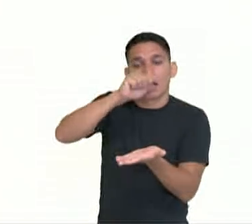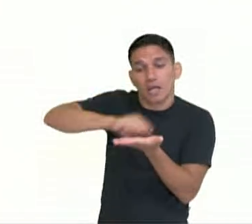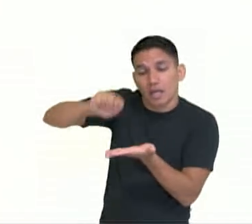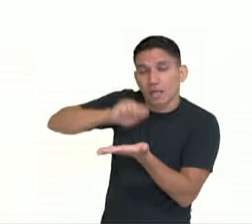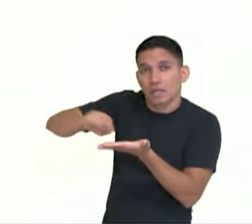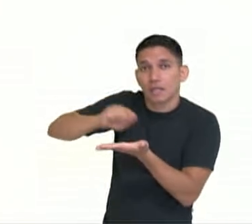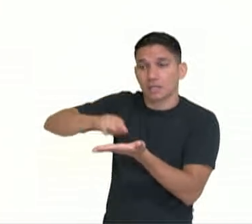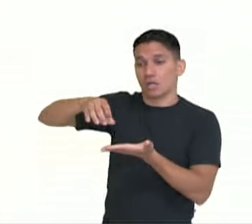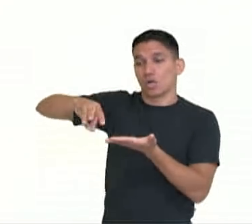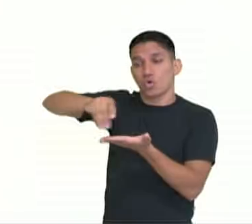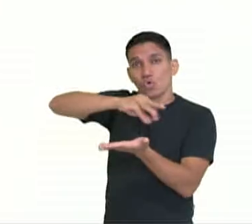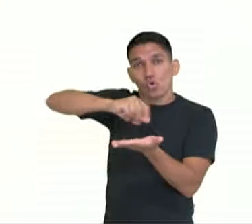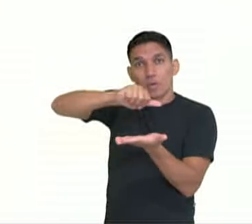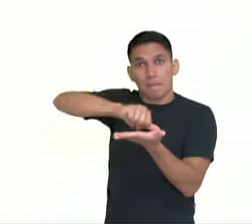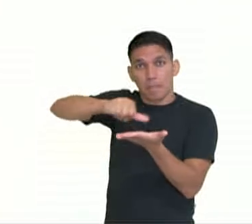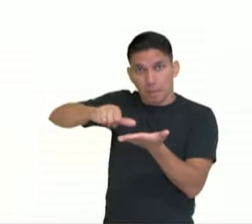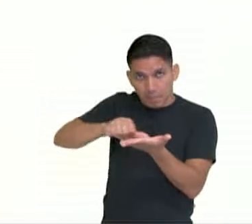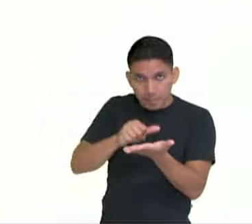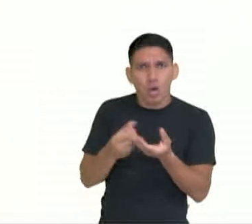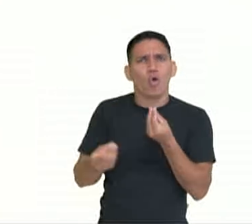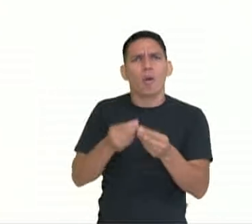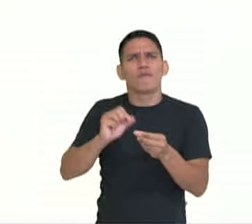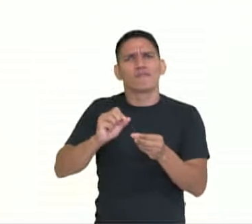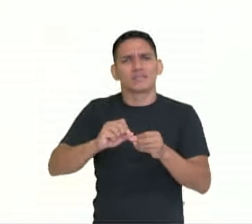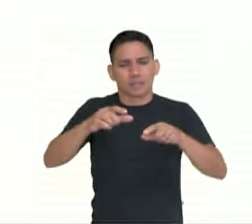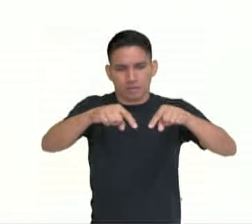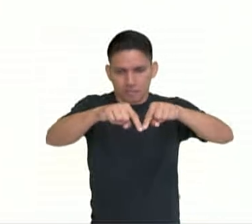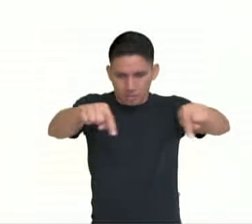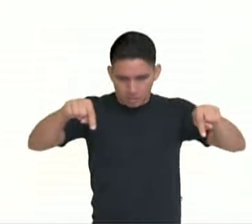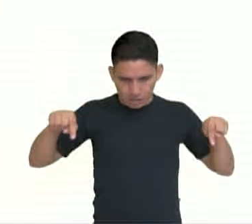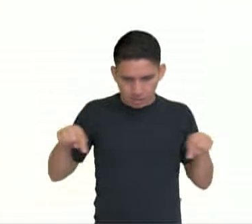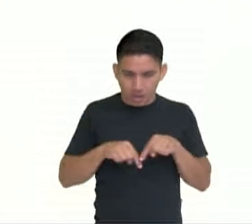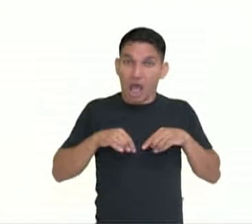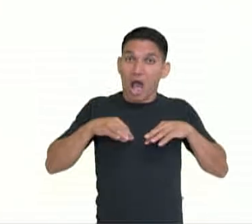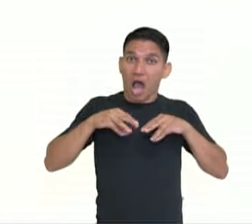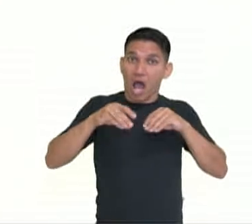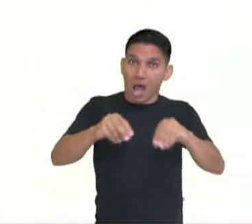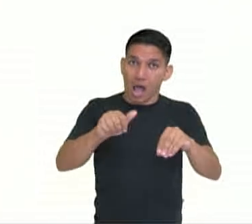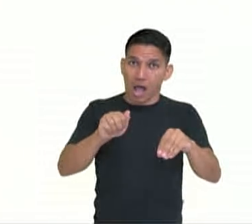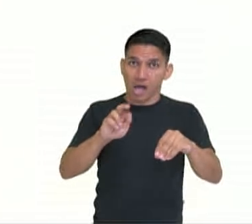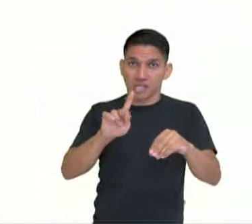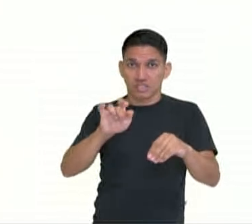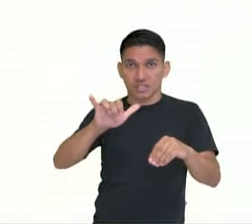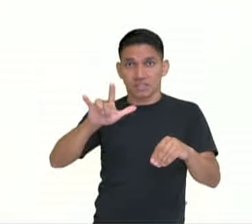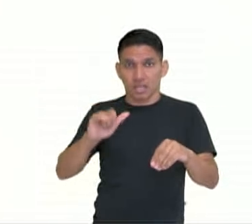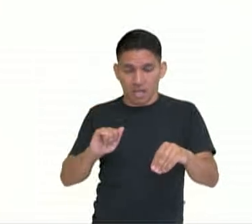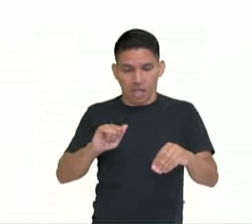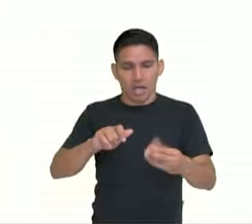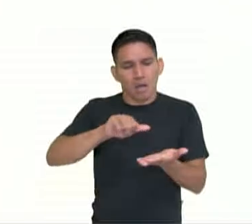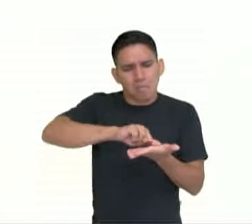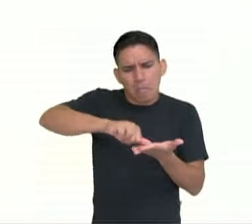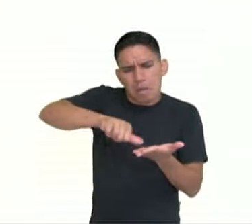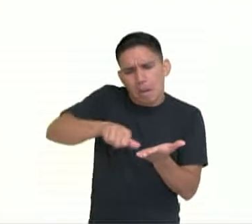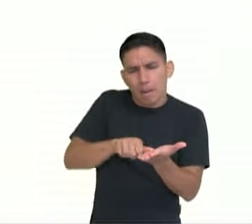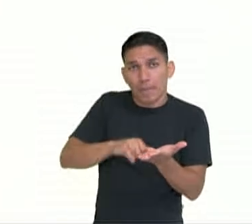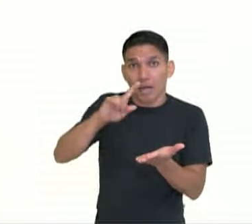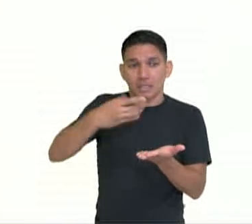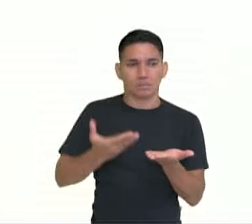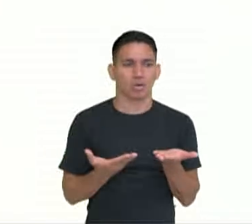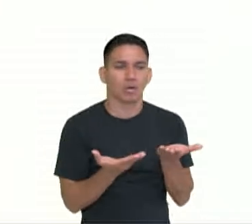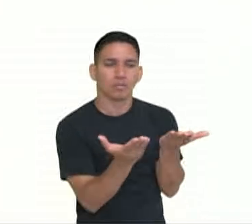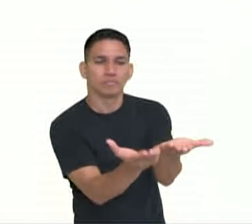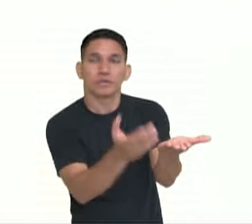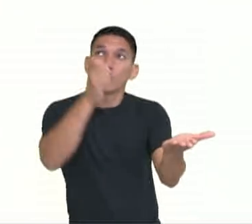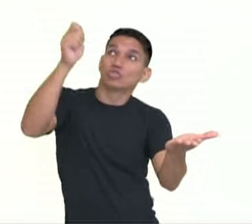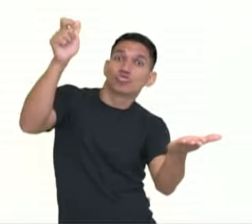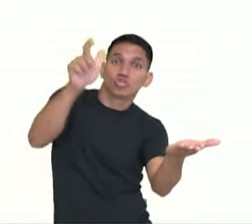Como que eles faziam? Eles escreviam em tabuinhas feitas de argila úmida, que depois eram colocadas ao sol para secar. Isso aí